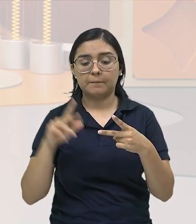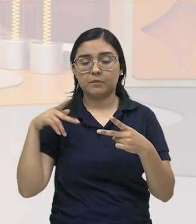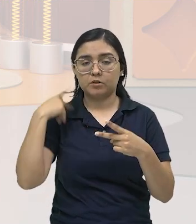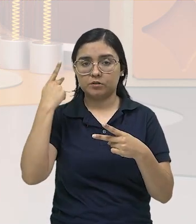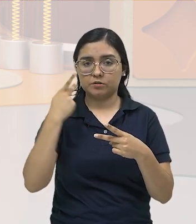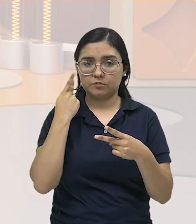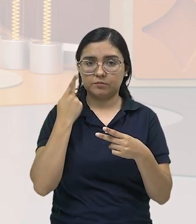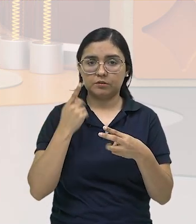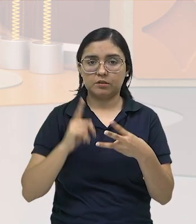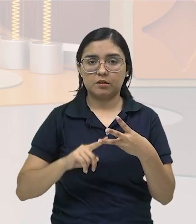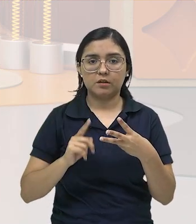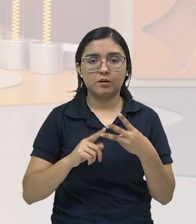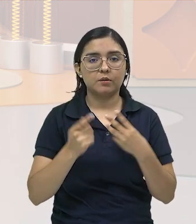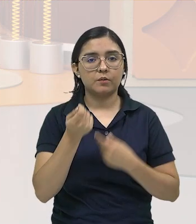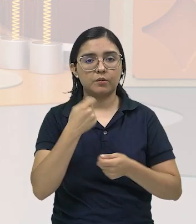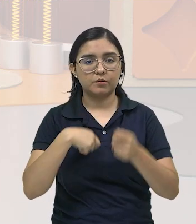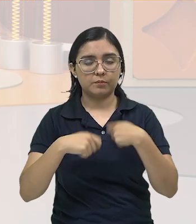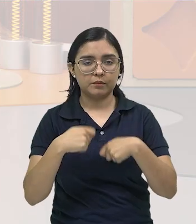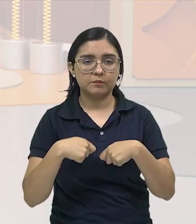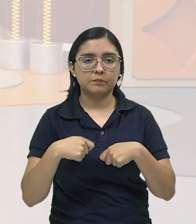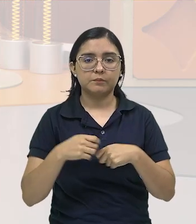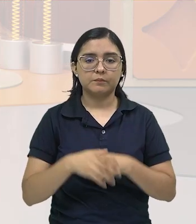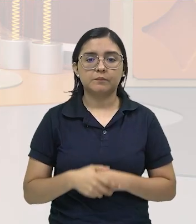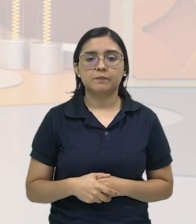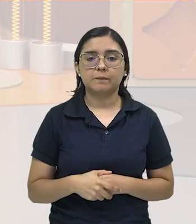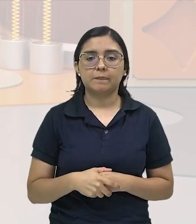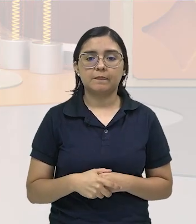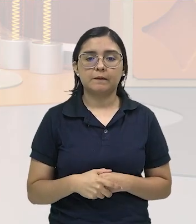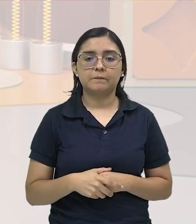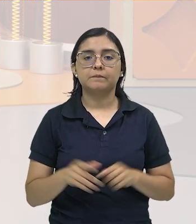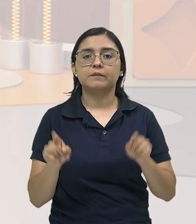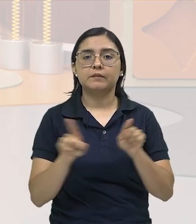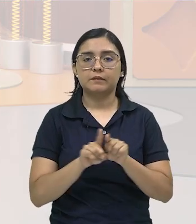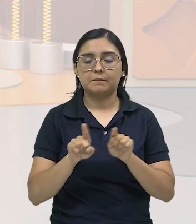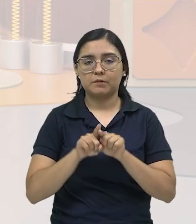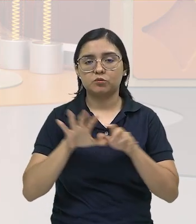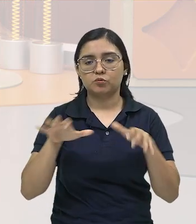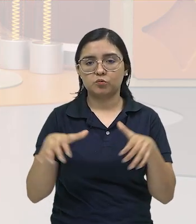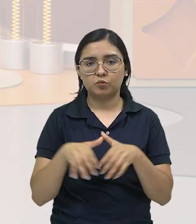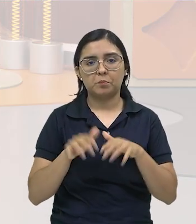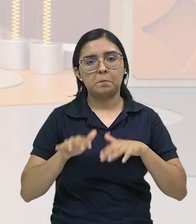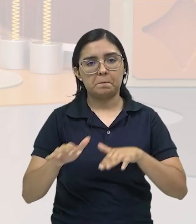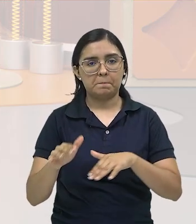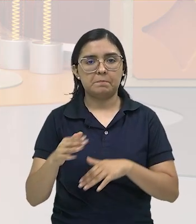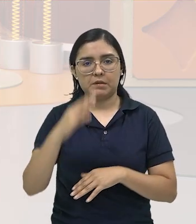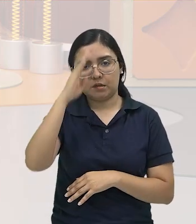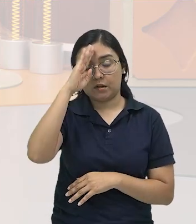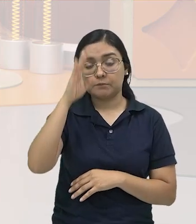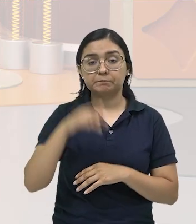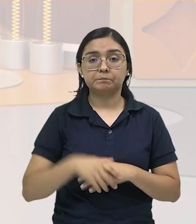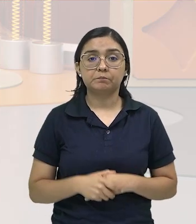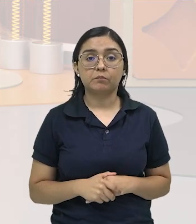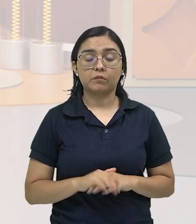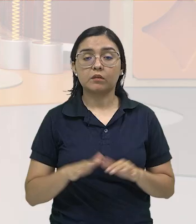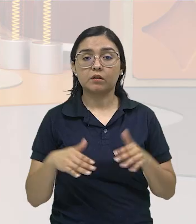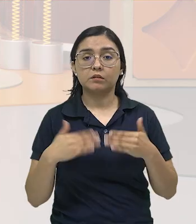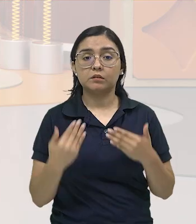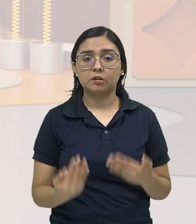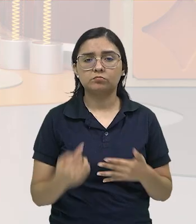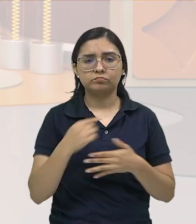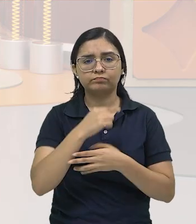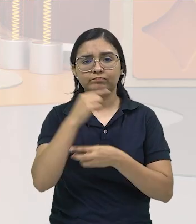politicamente, economicamente também, além das forças militares também. Então, tudo